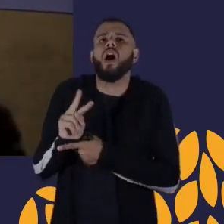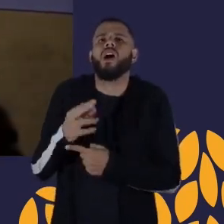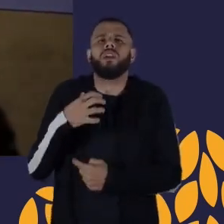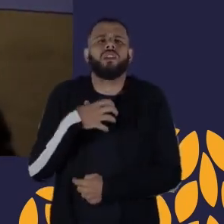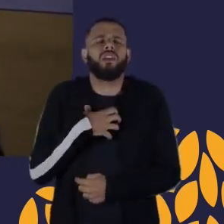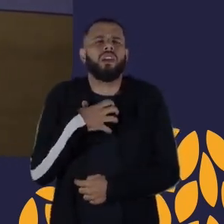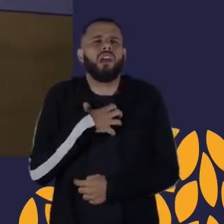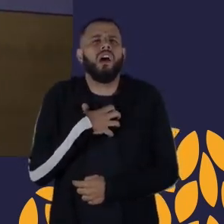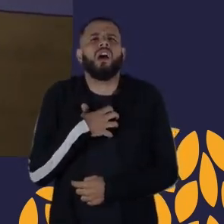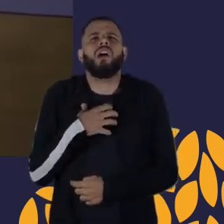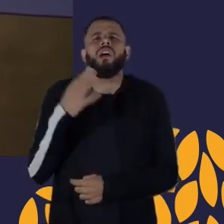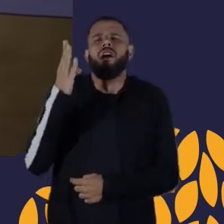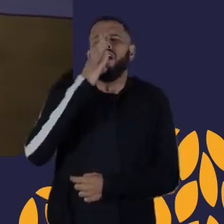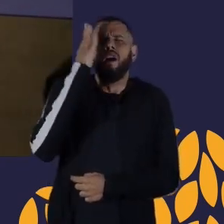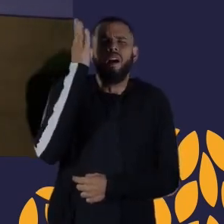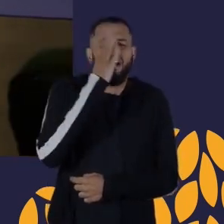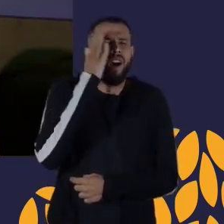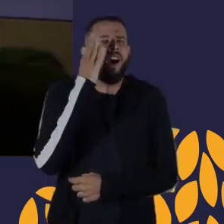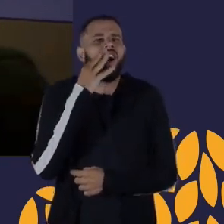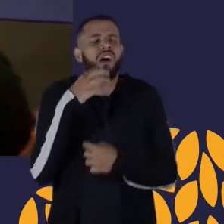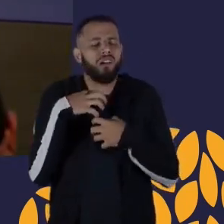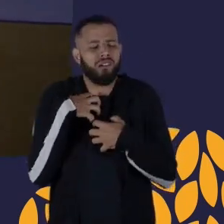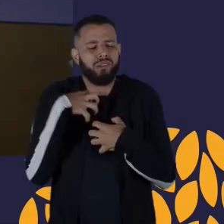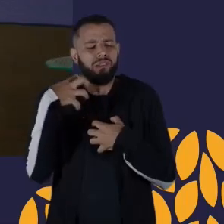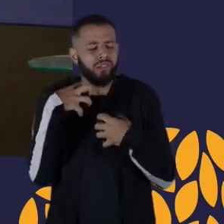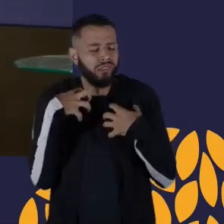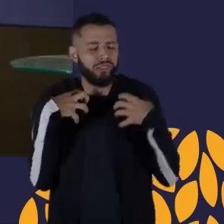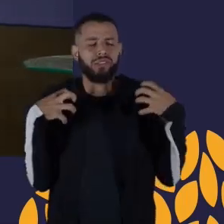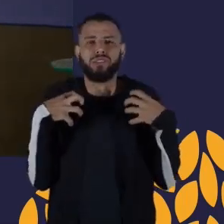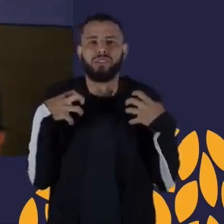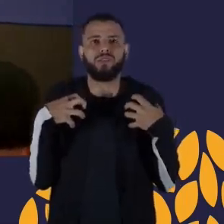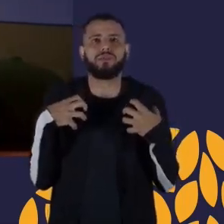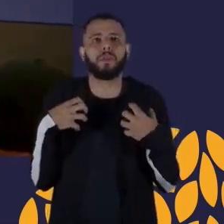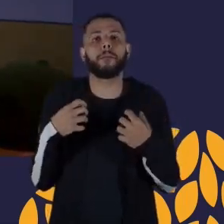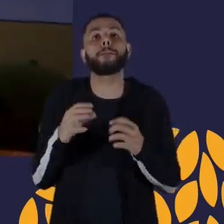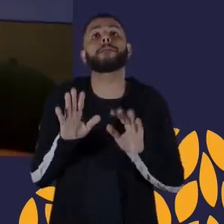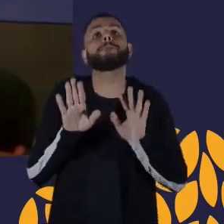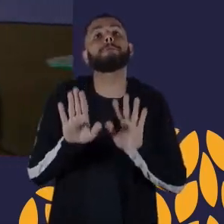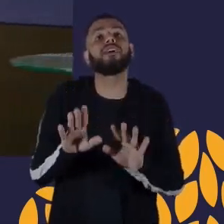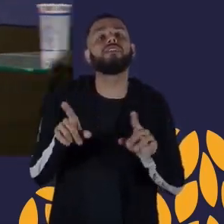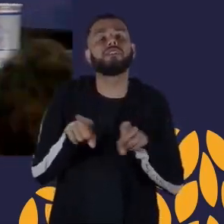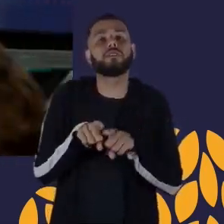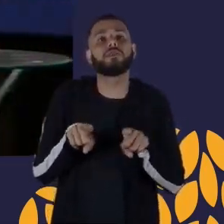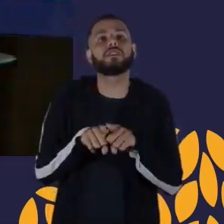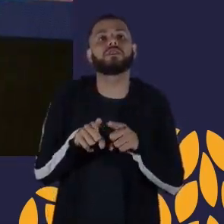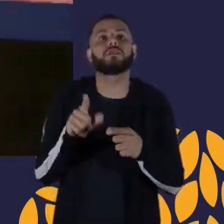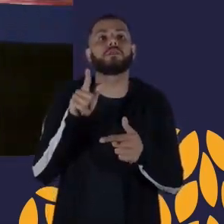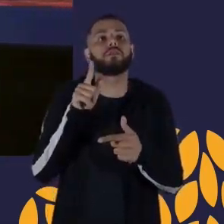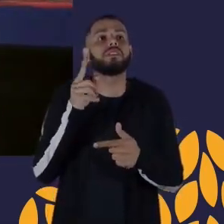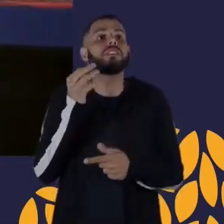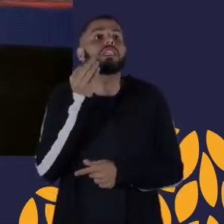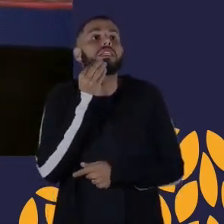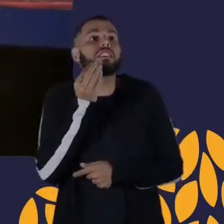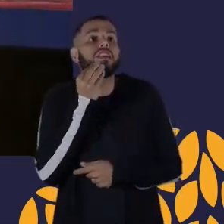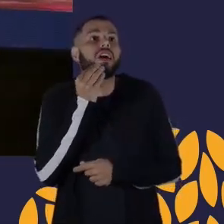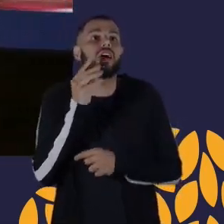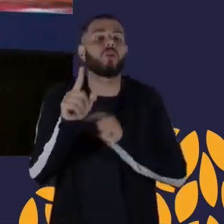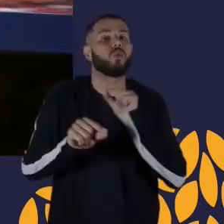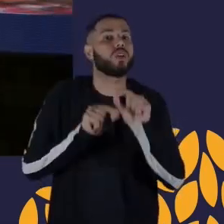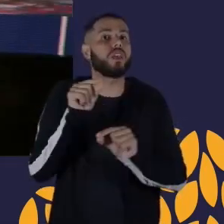dor, inflamação, rigidez. Mas também podemos tentar, com